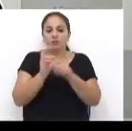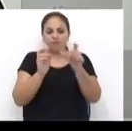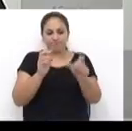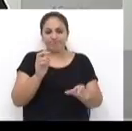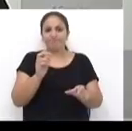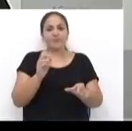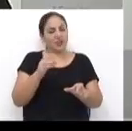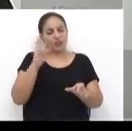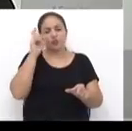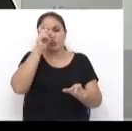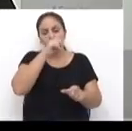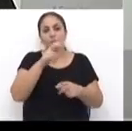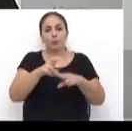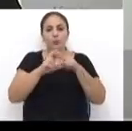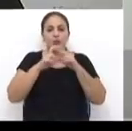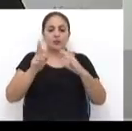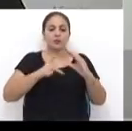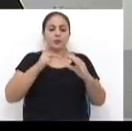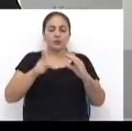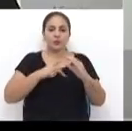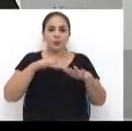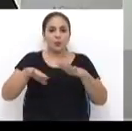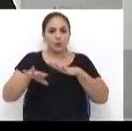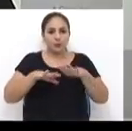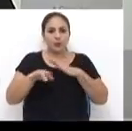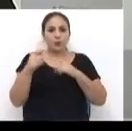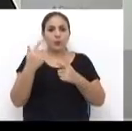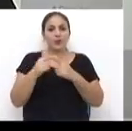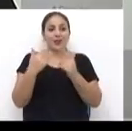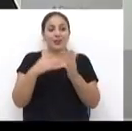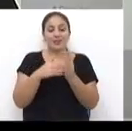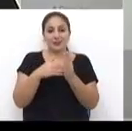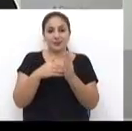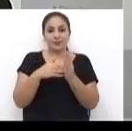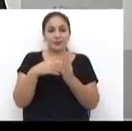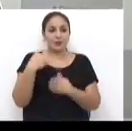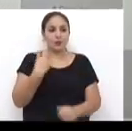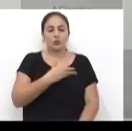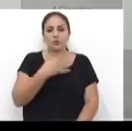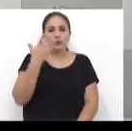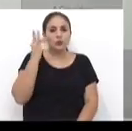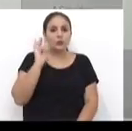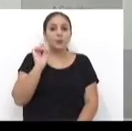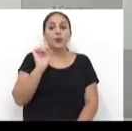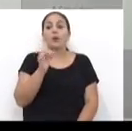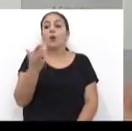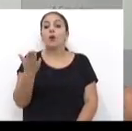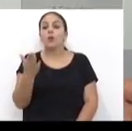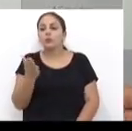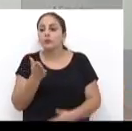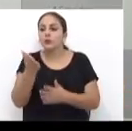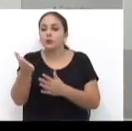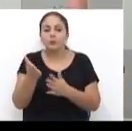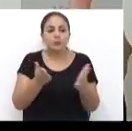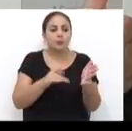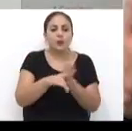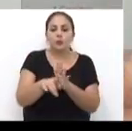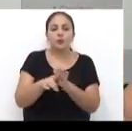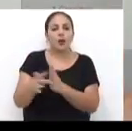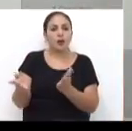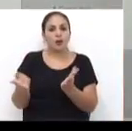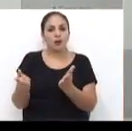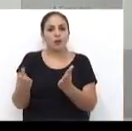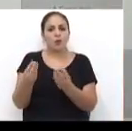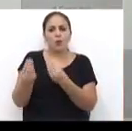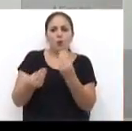humano é complicado. Por isso que a Câmara de Vereadores vai se movimentar, porque até então você não sabe a quem você